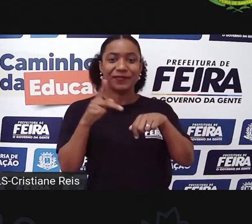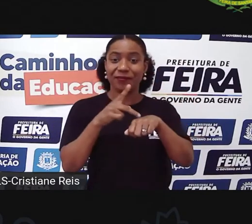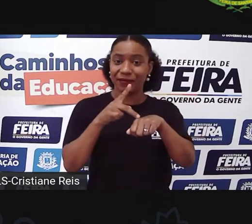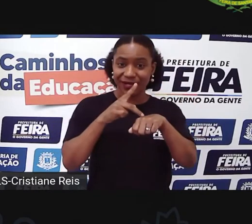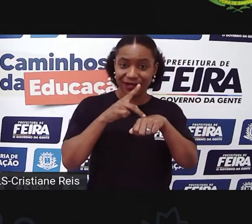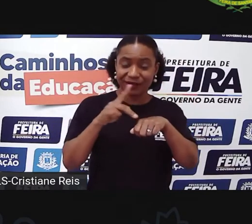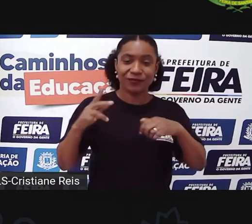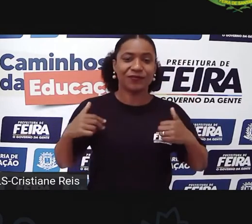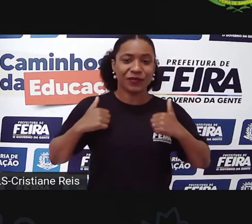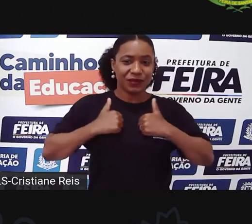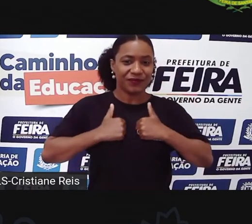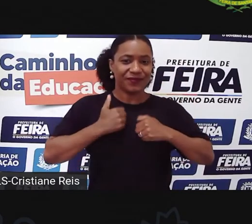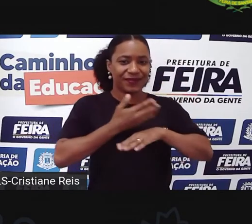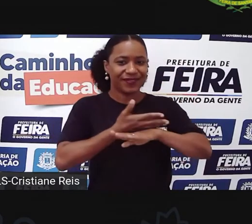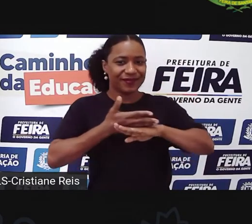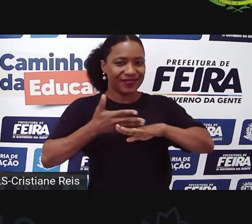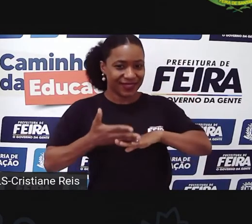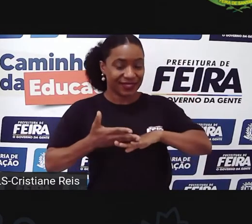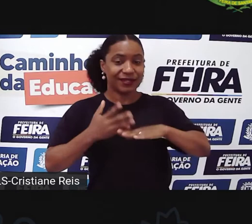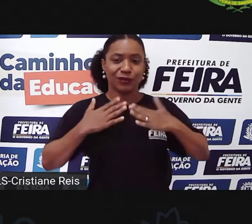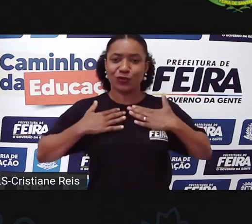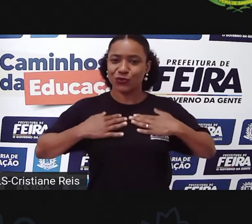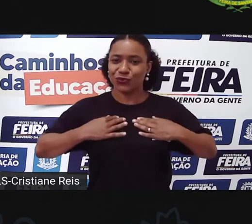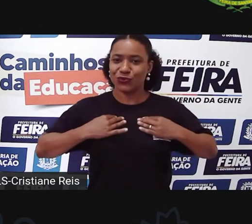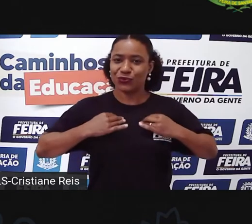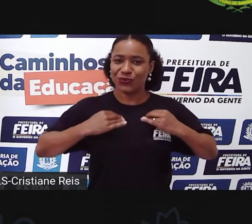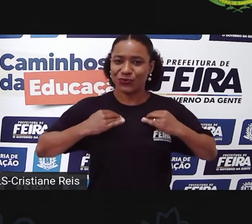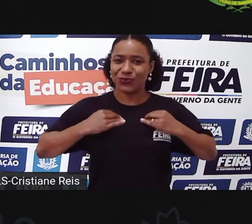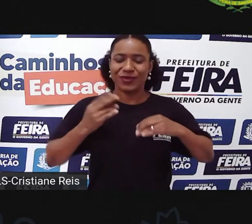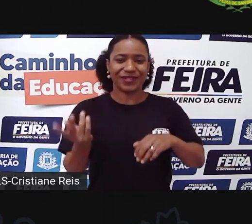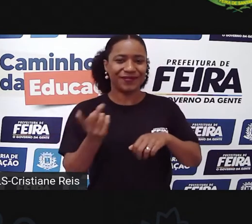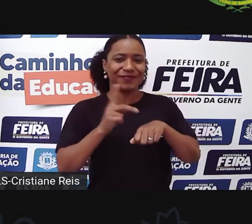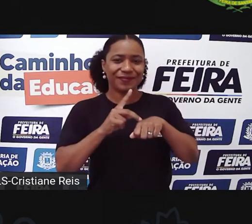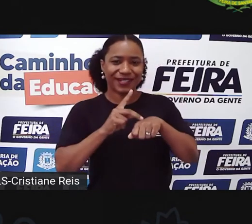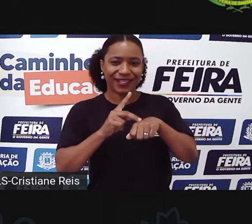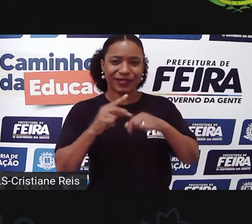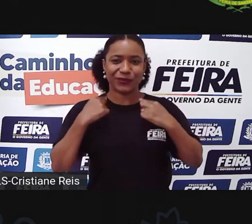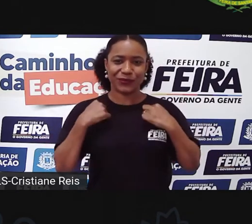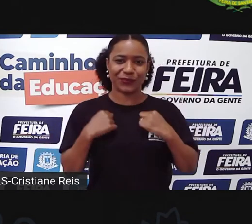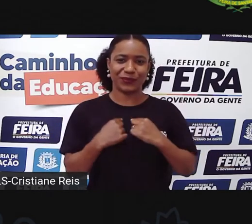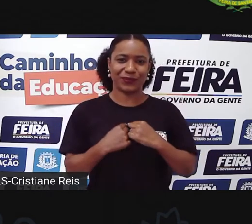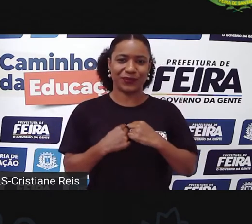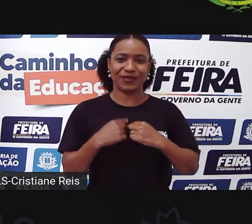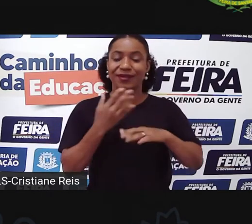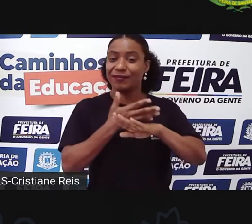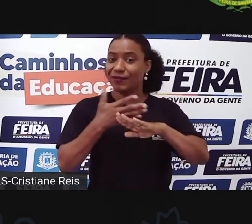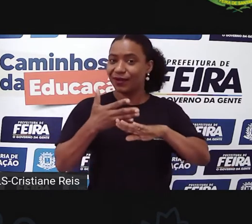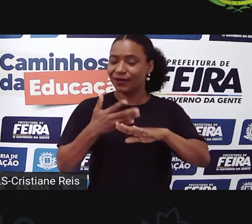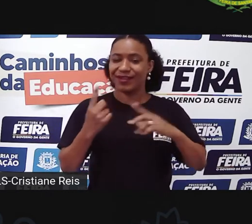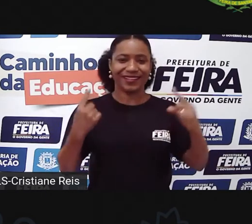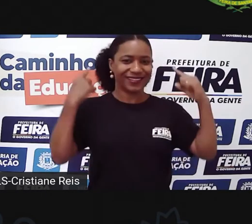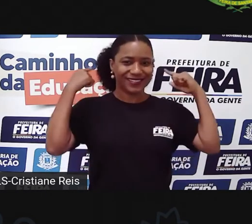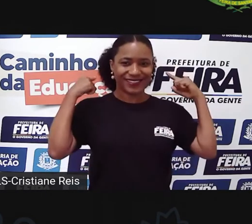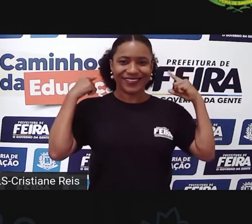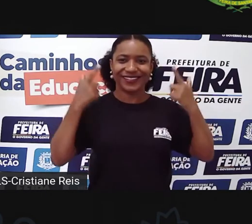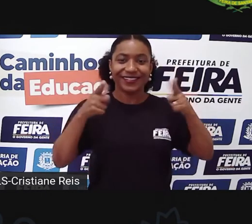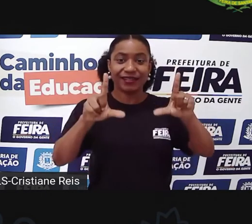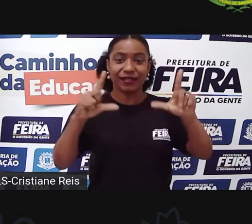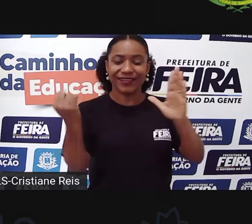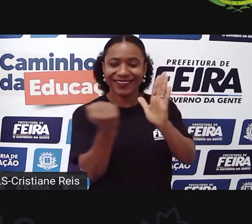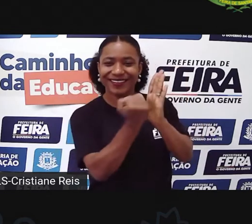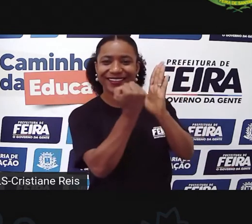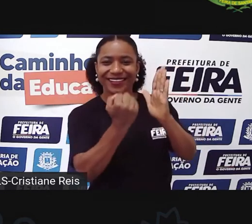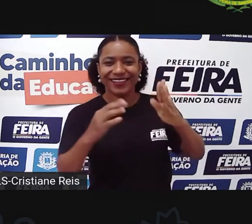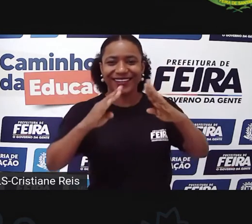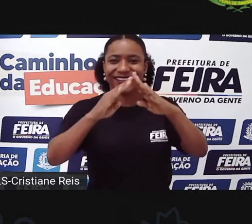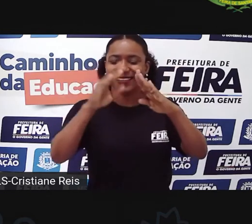jaleco branco, estou trajando uma blusa preta com frisozinhos branco. Atrás de mim tem a logomarca, né, da Prefeitura